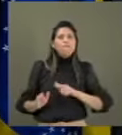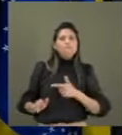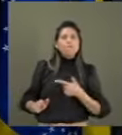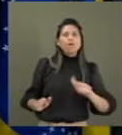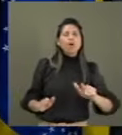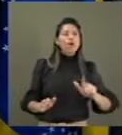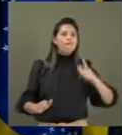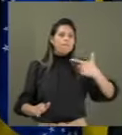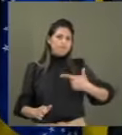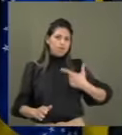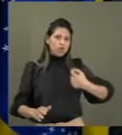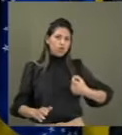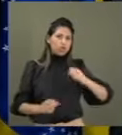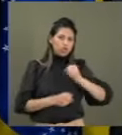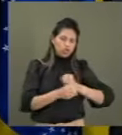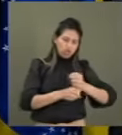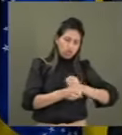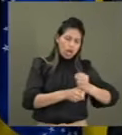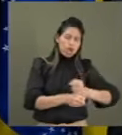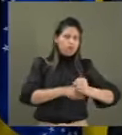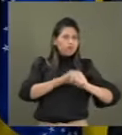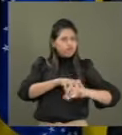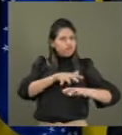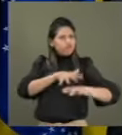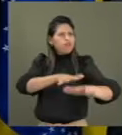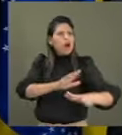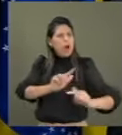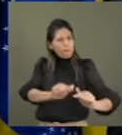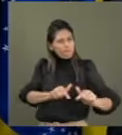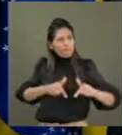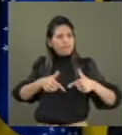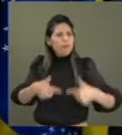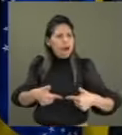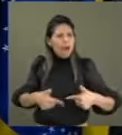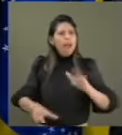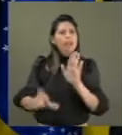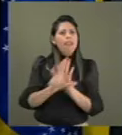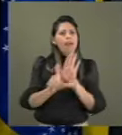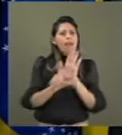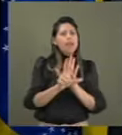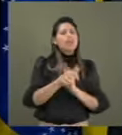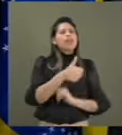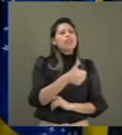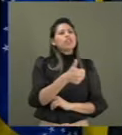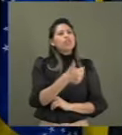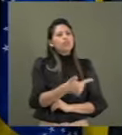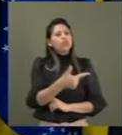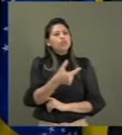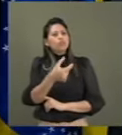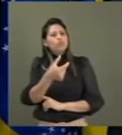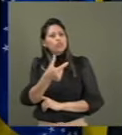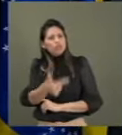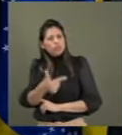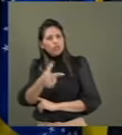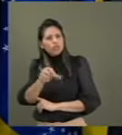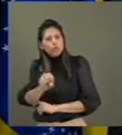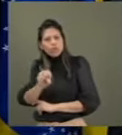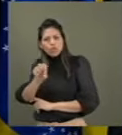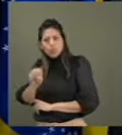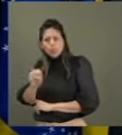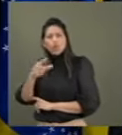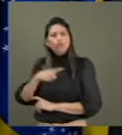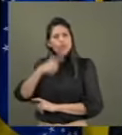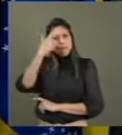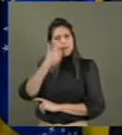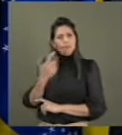Igualdade Racial foi sancionado em 2010, Lei 12.288, de nossa autoria. Recordo o momento épico